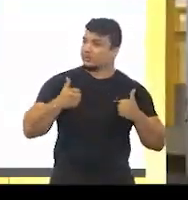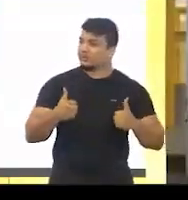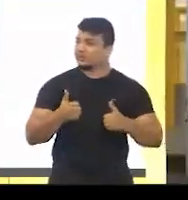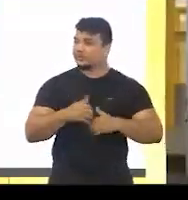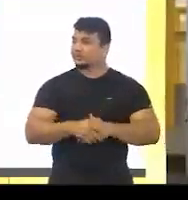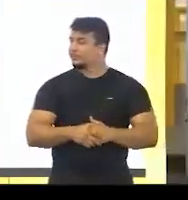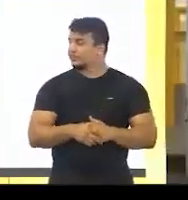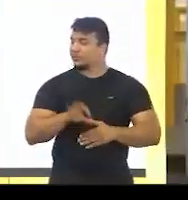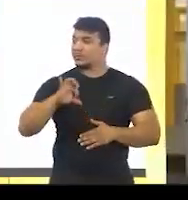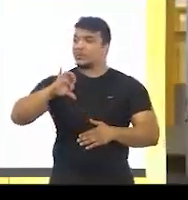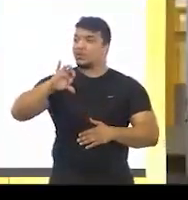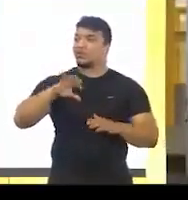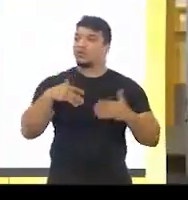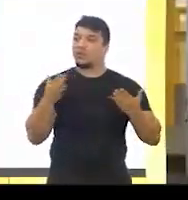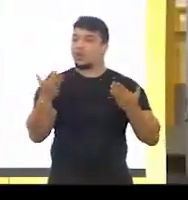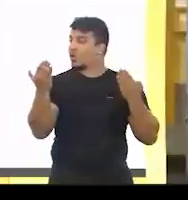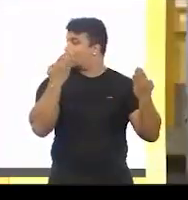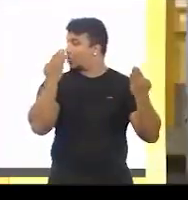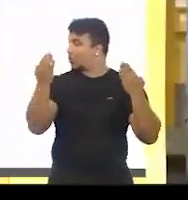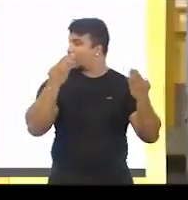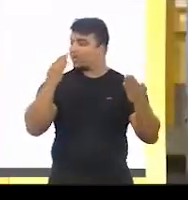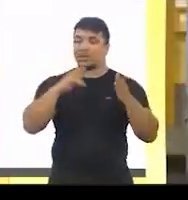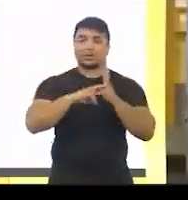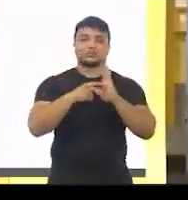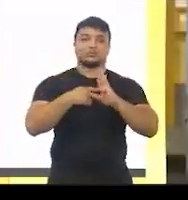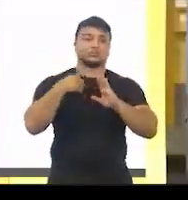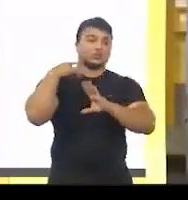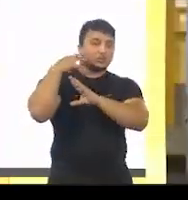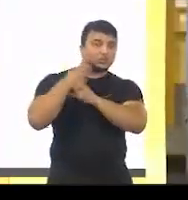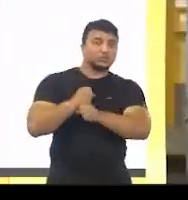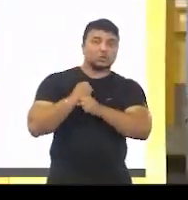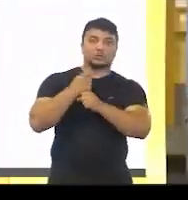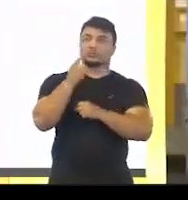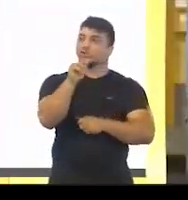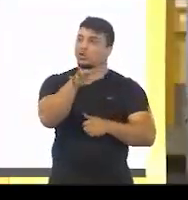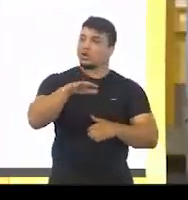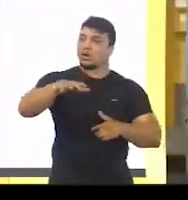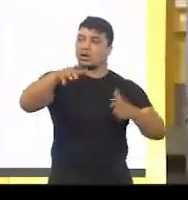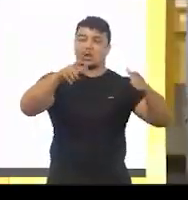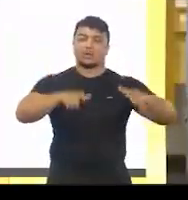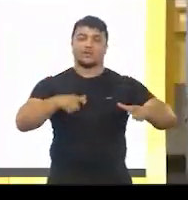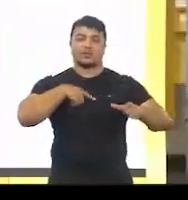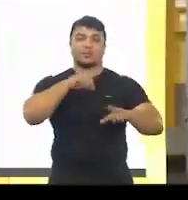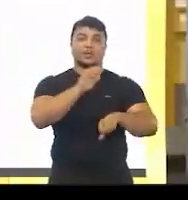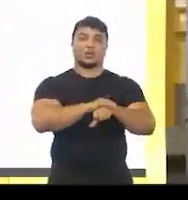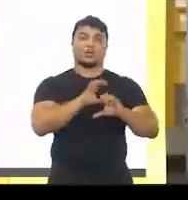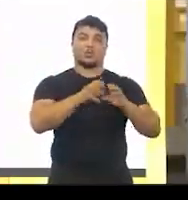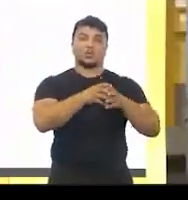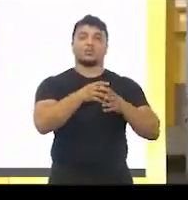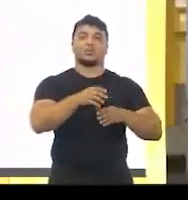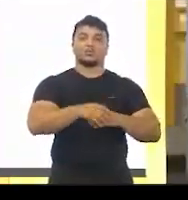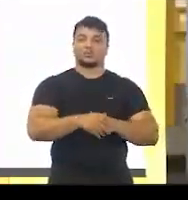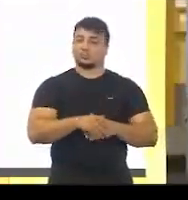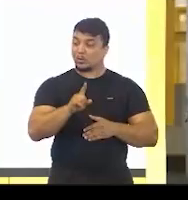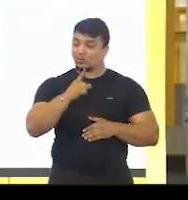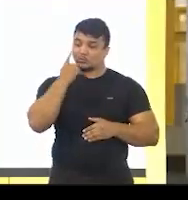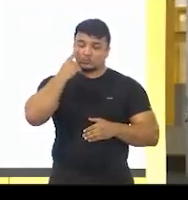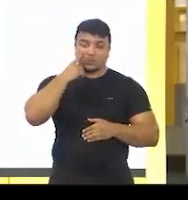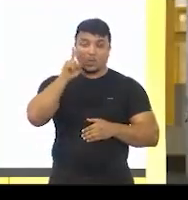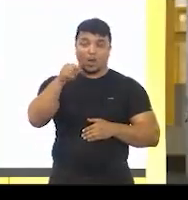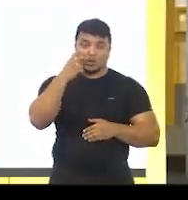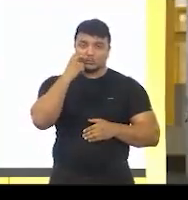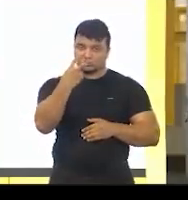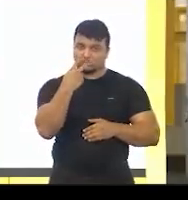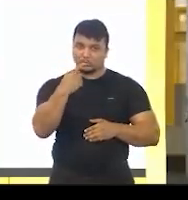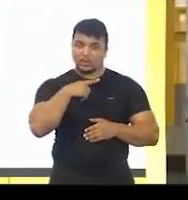isso? A 9, comparar significado histórico-geográfico das organizações políticas. Olha